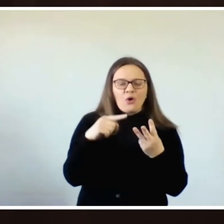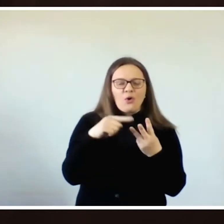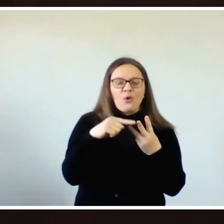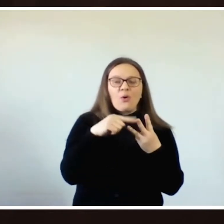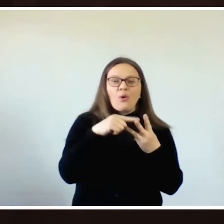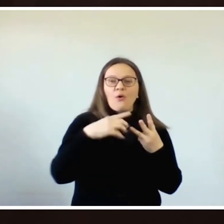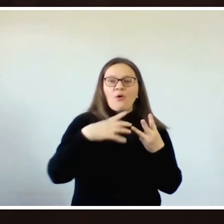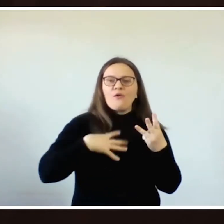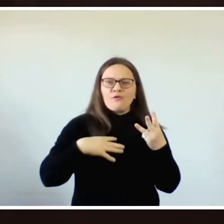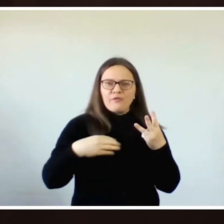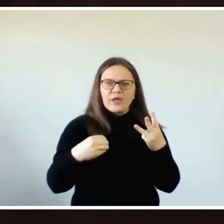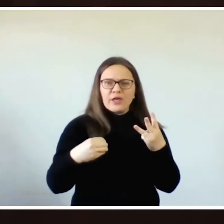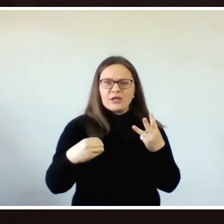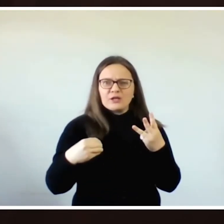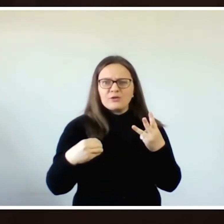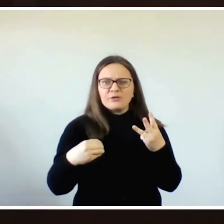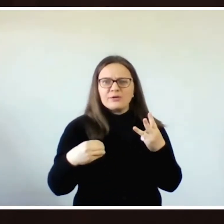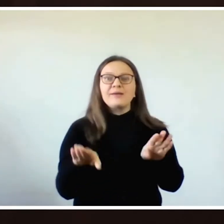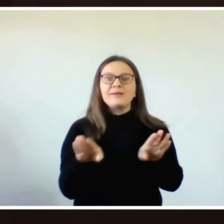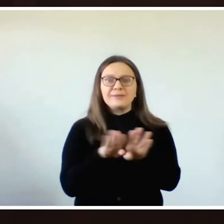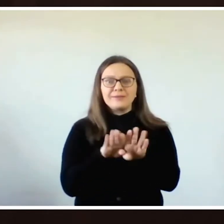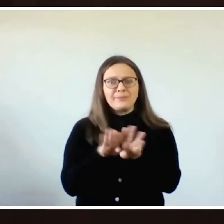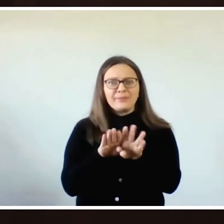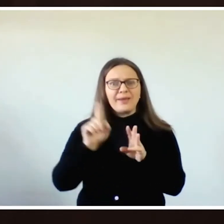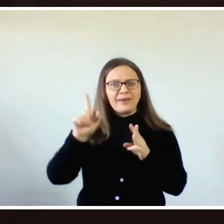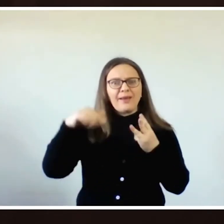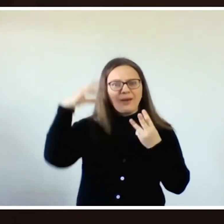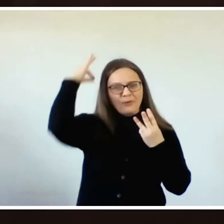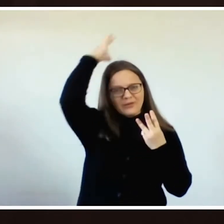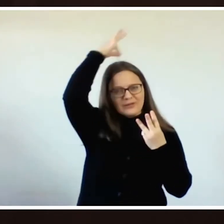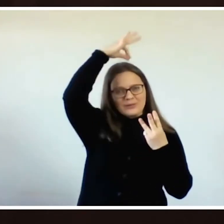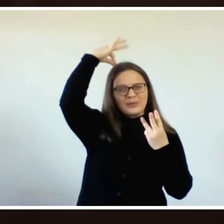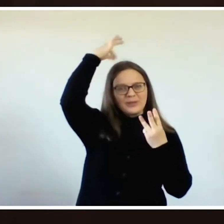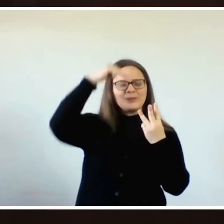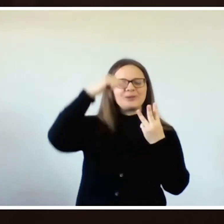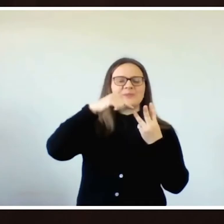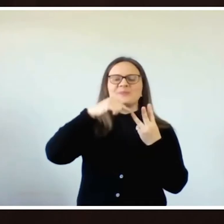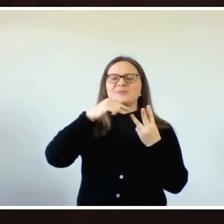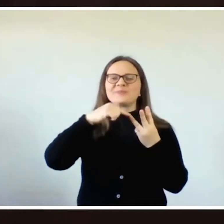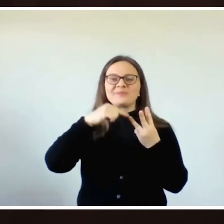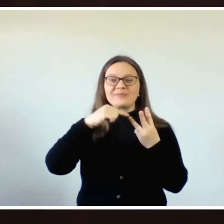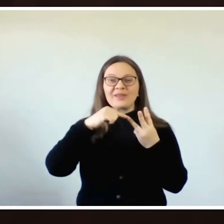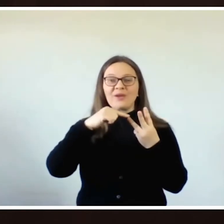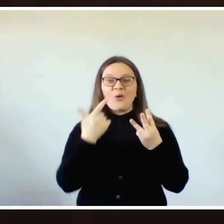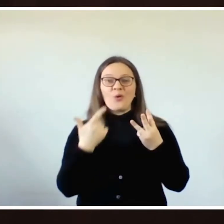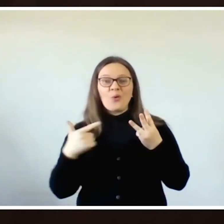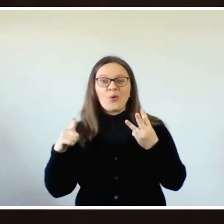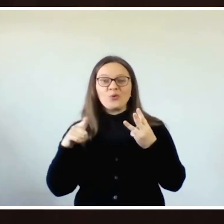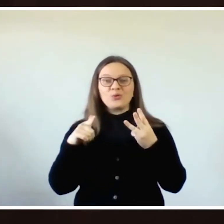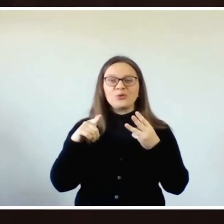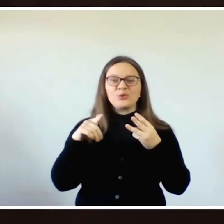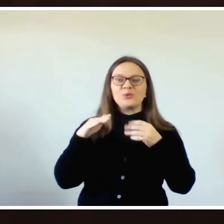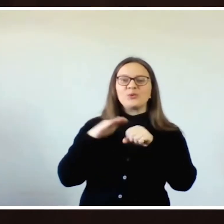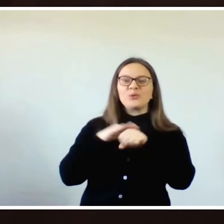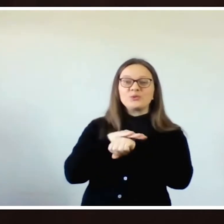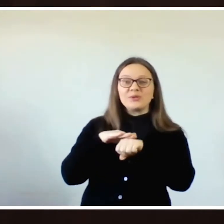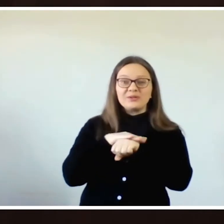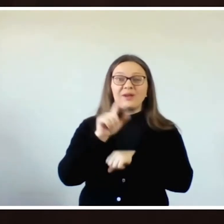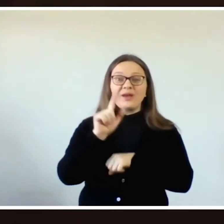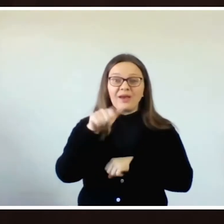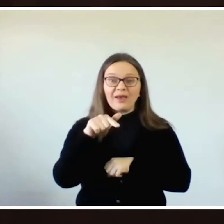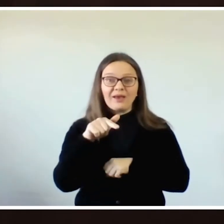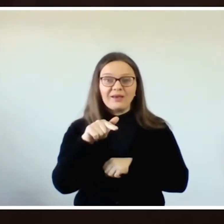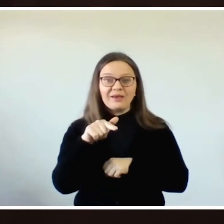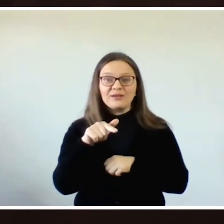ler que o outro Consolador é o Jesus. O Espírito da verdade é Jesus. Então, em 2 Coríntios 6,17, dá uma olhada.